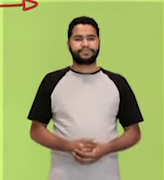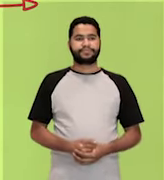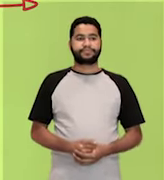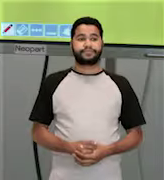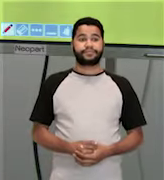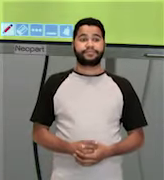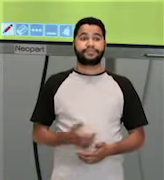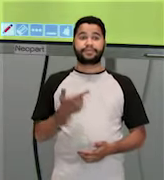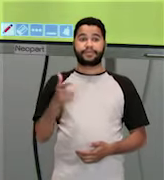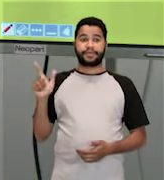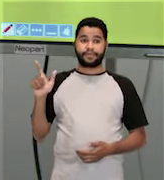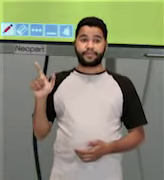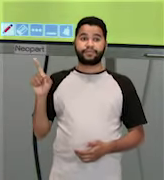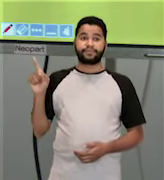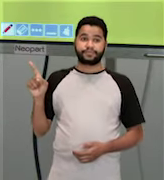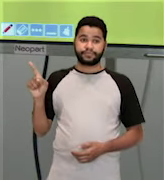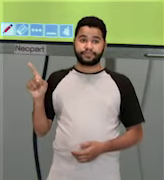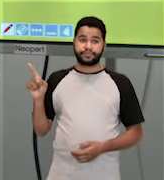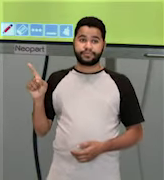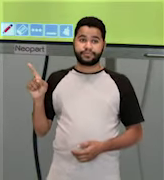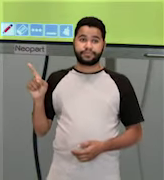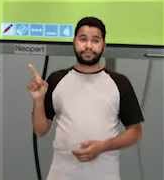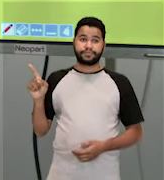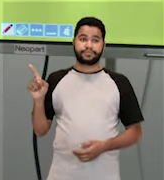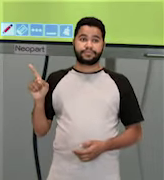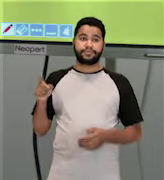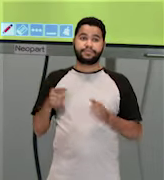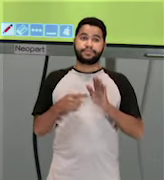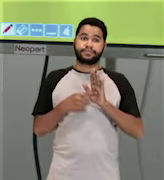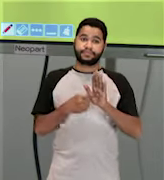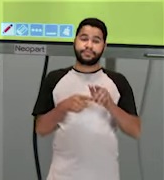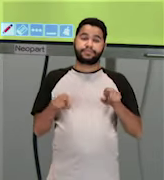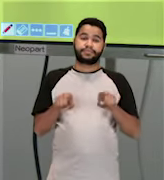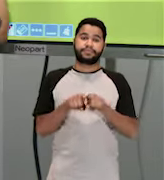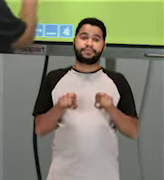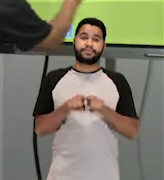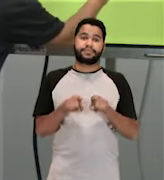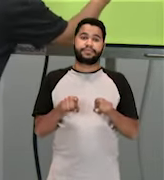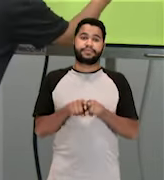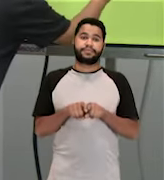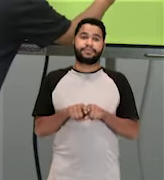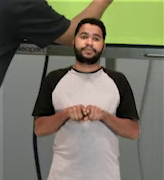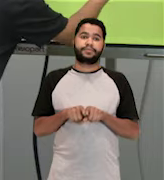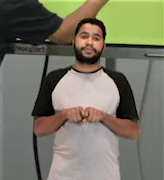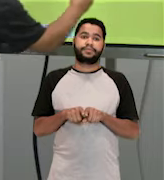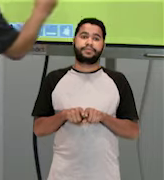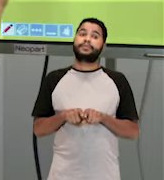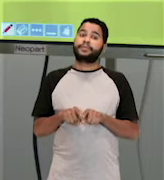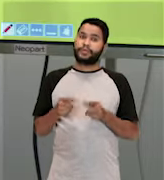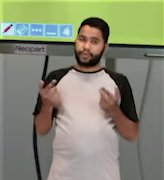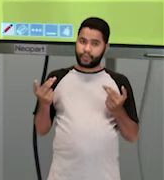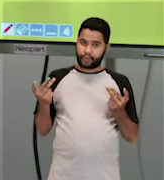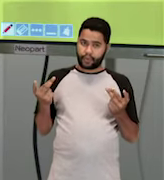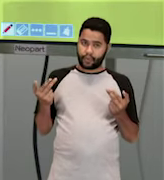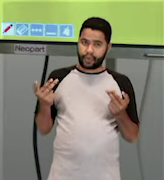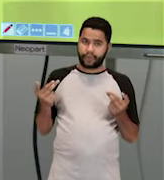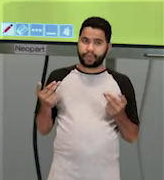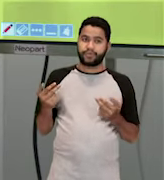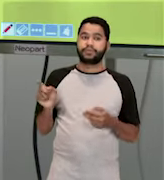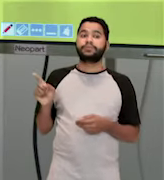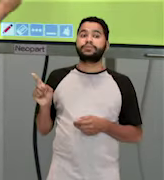Essa outra fração aqui, essas outras frações, eu vou representar também na reta, mas da mesma forma. Aqui